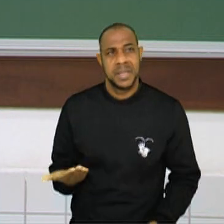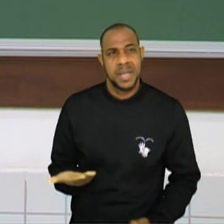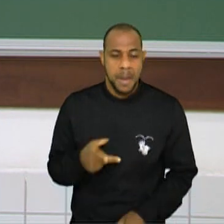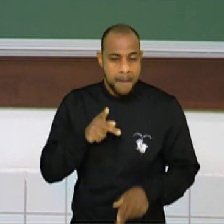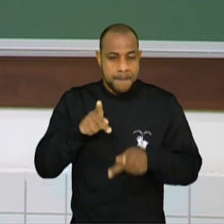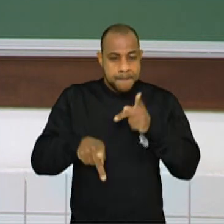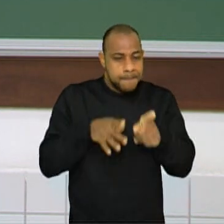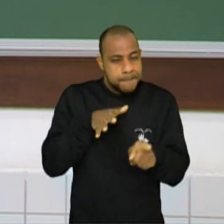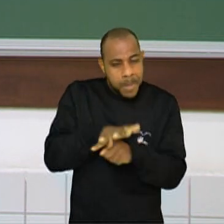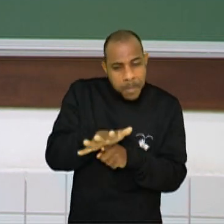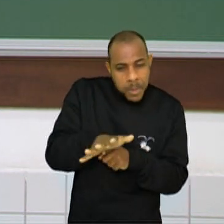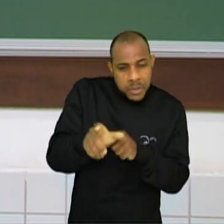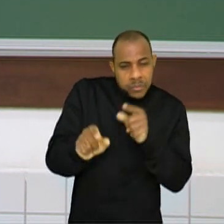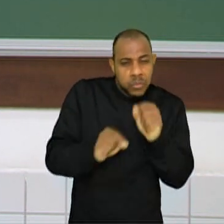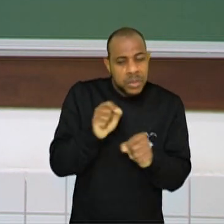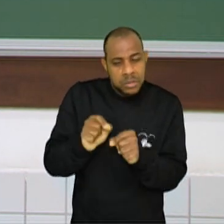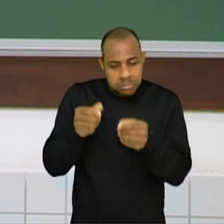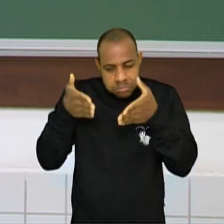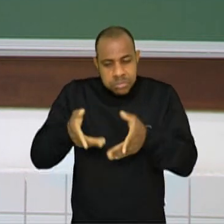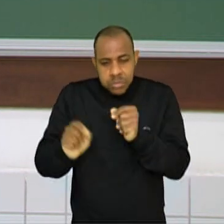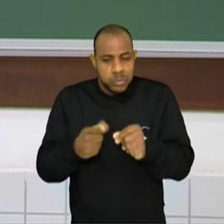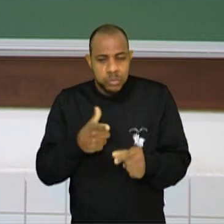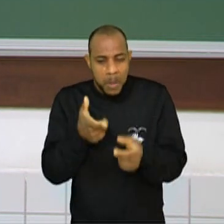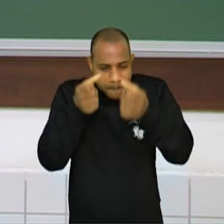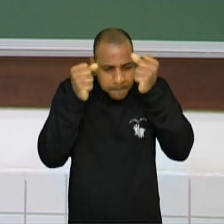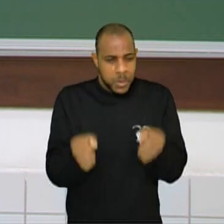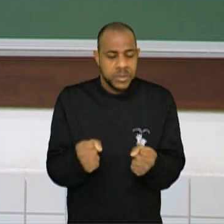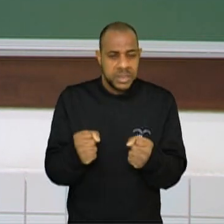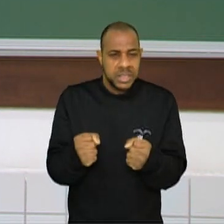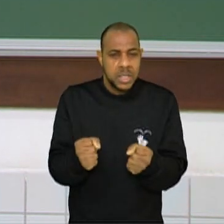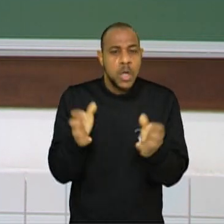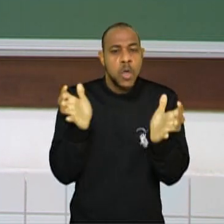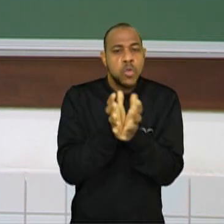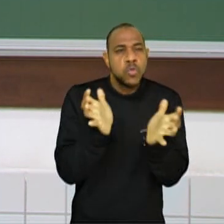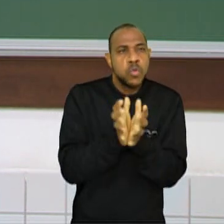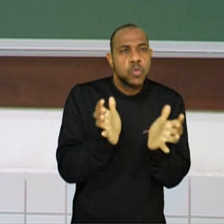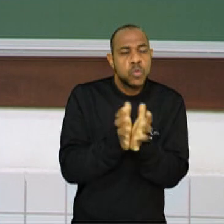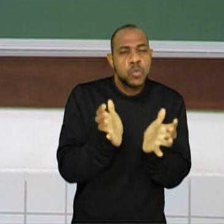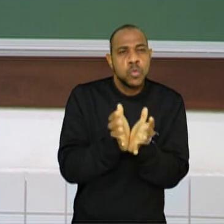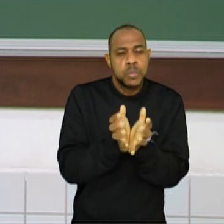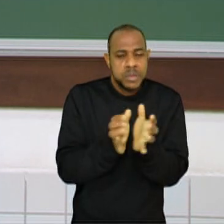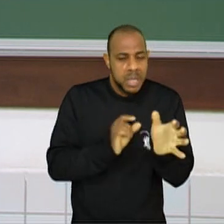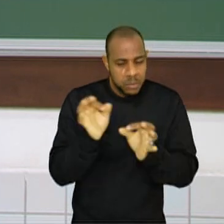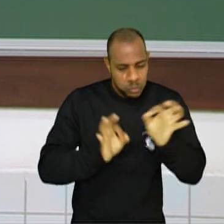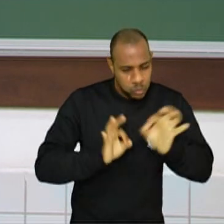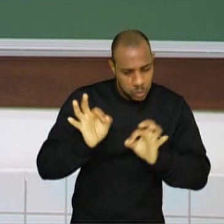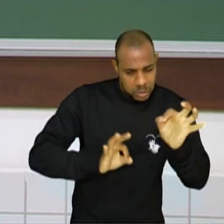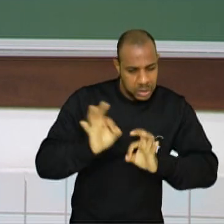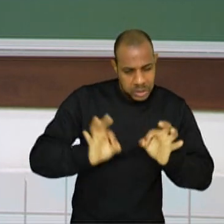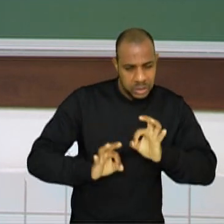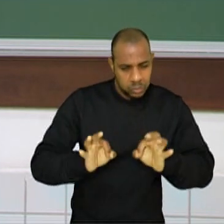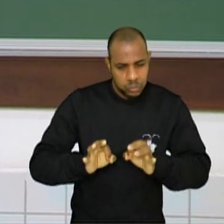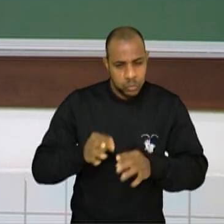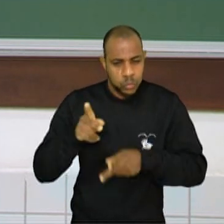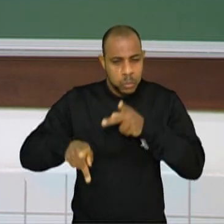populismo não se fixava no poder do partido nem das organizações